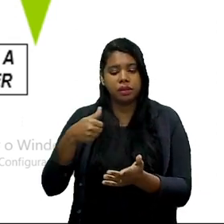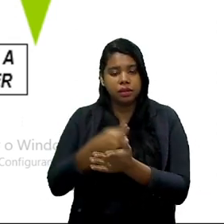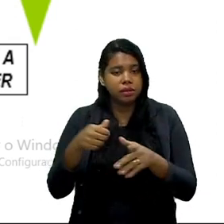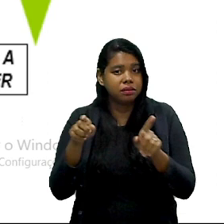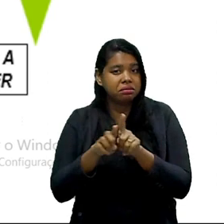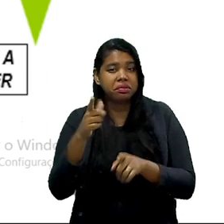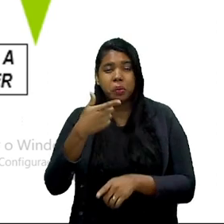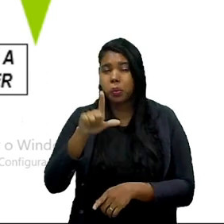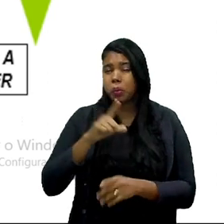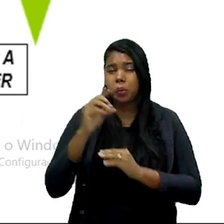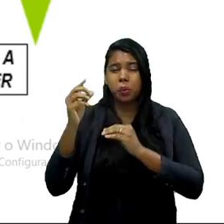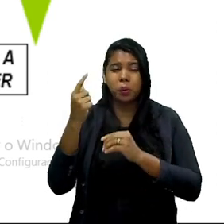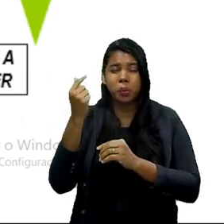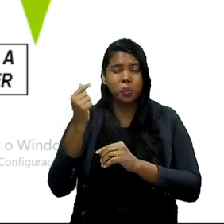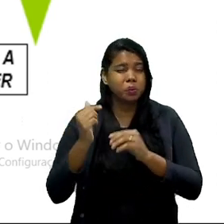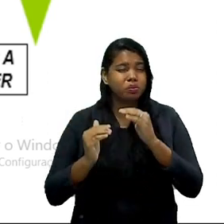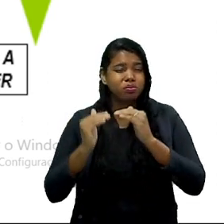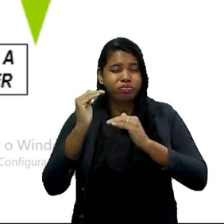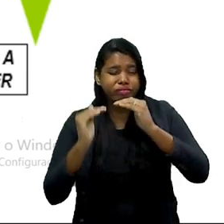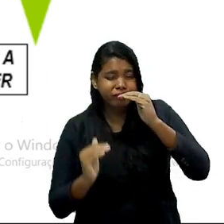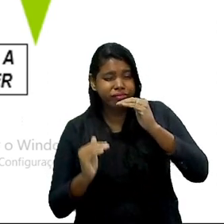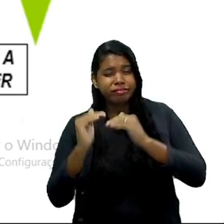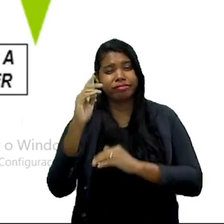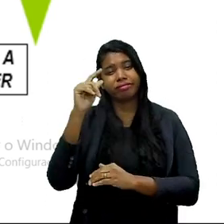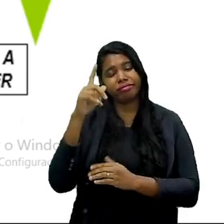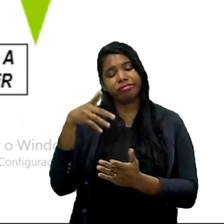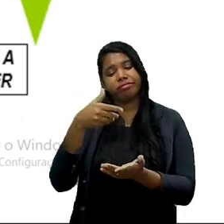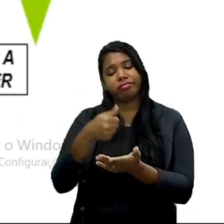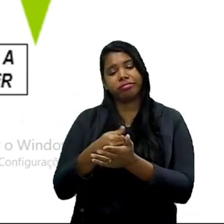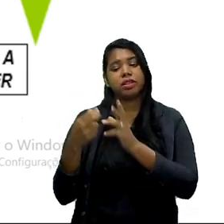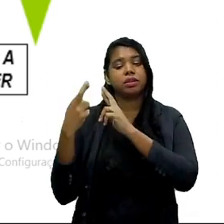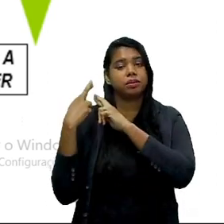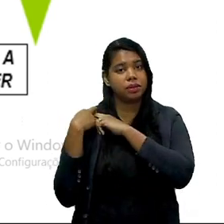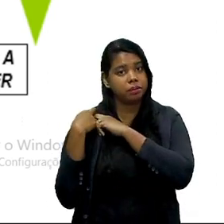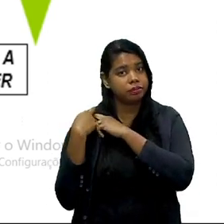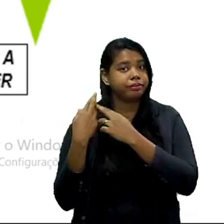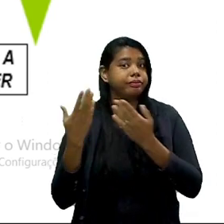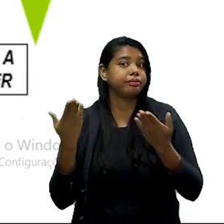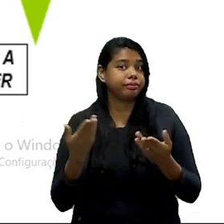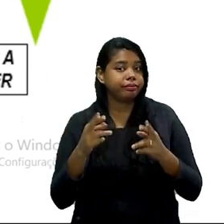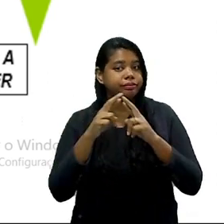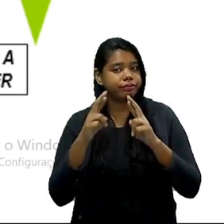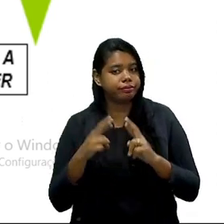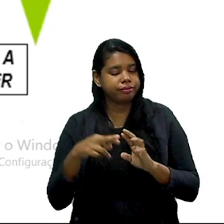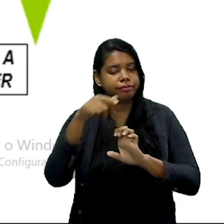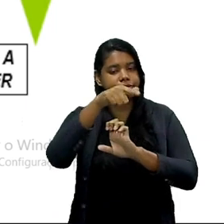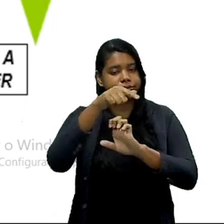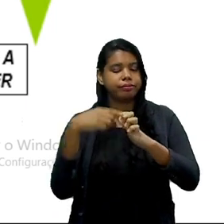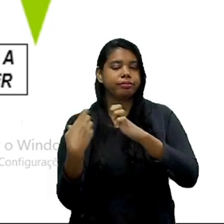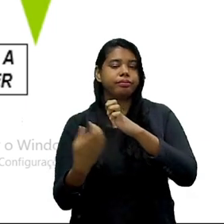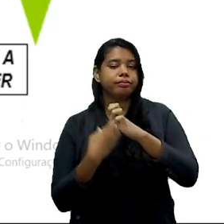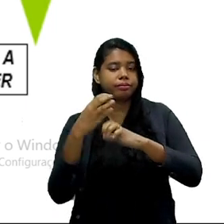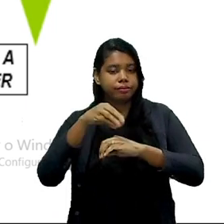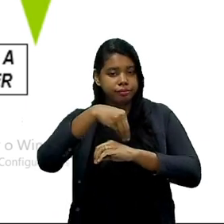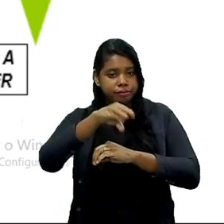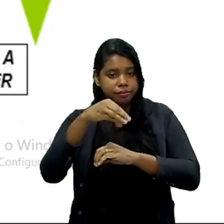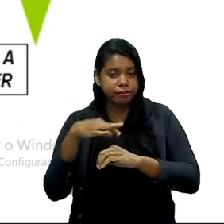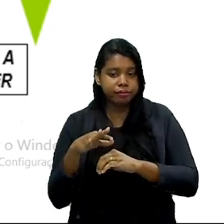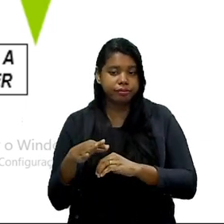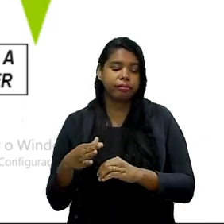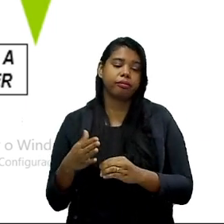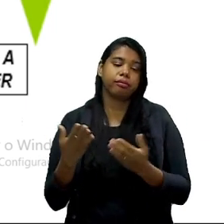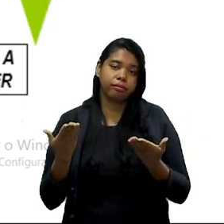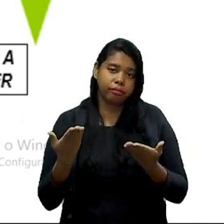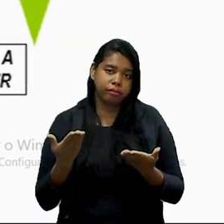não tem o equilíbrio financeiro, recurso suficiente para cumprir os seus compromissos na relação com seus fornecedores, na relação com seus